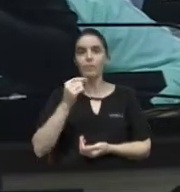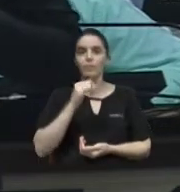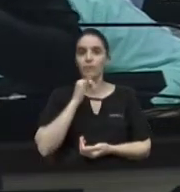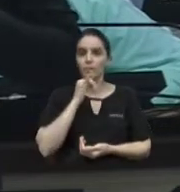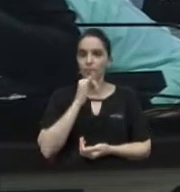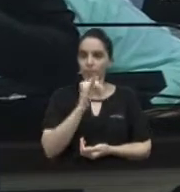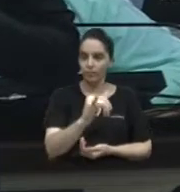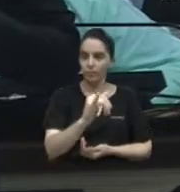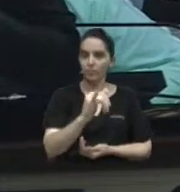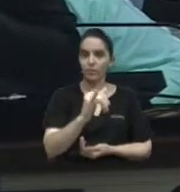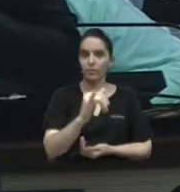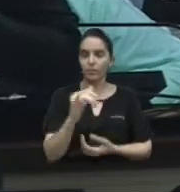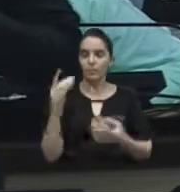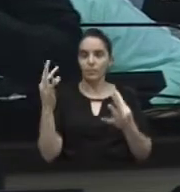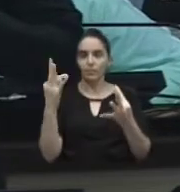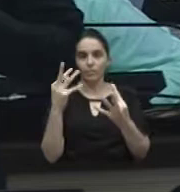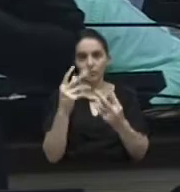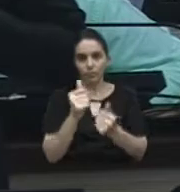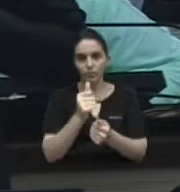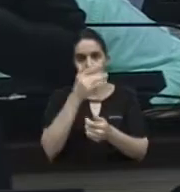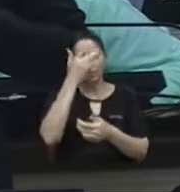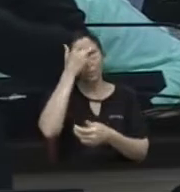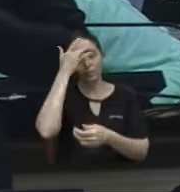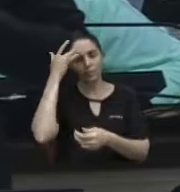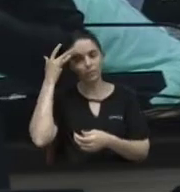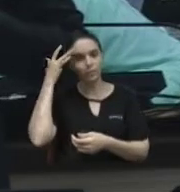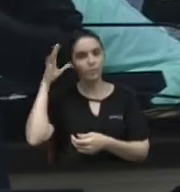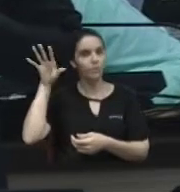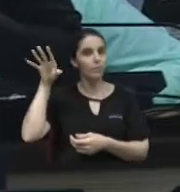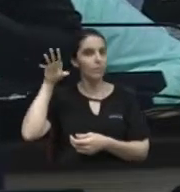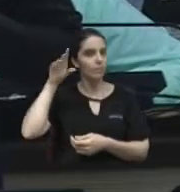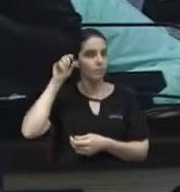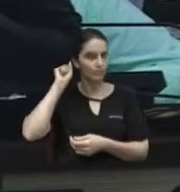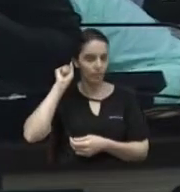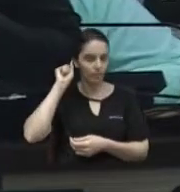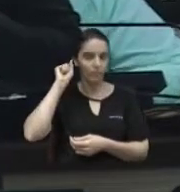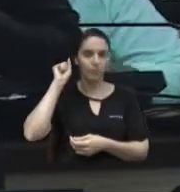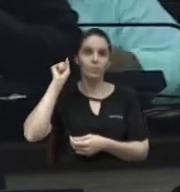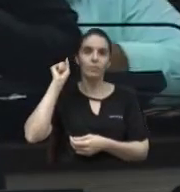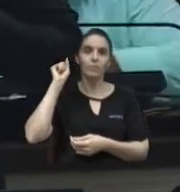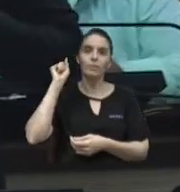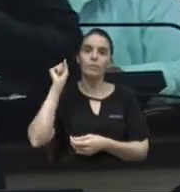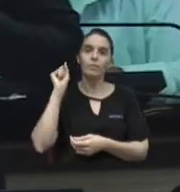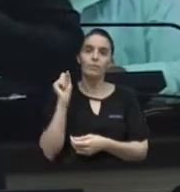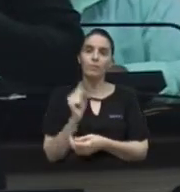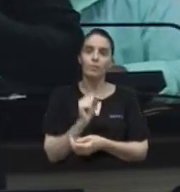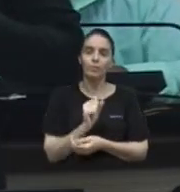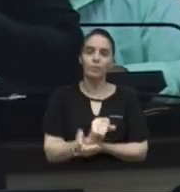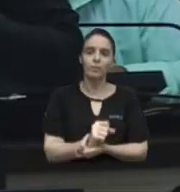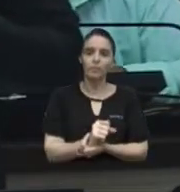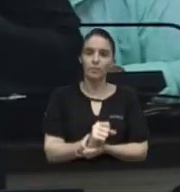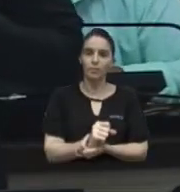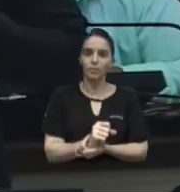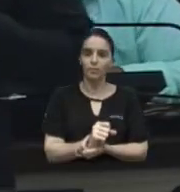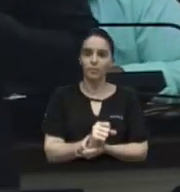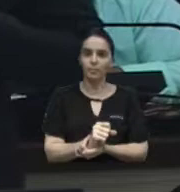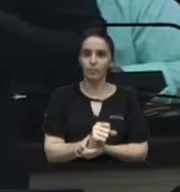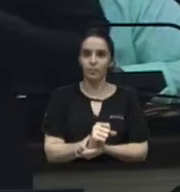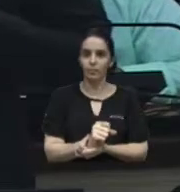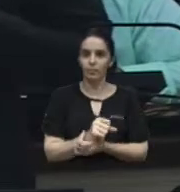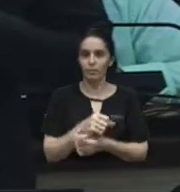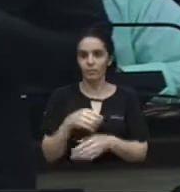todos os nossos ouvintes que estão ouvindo esta sessão